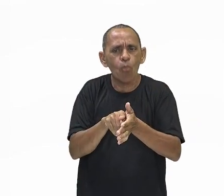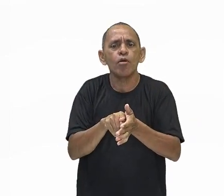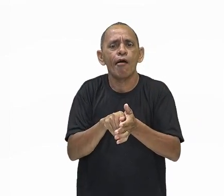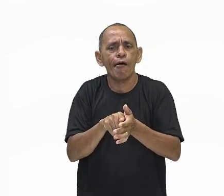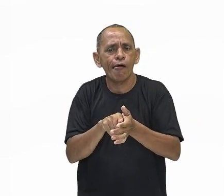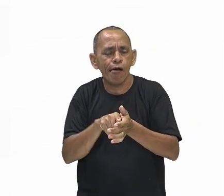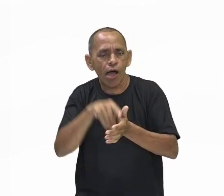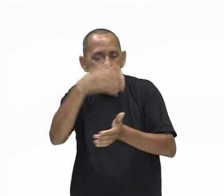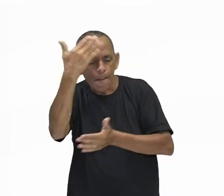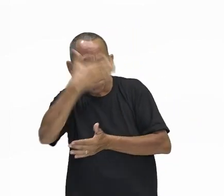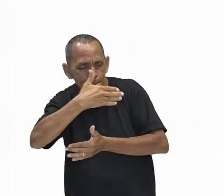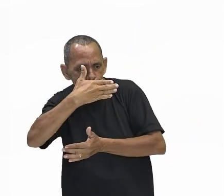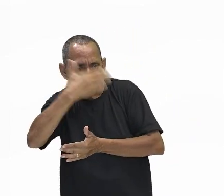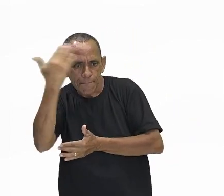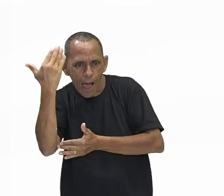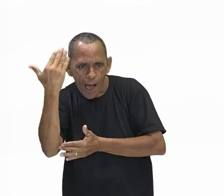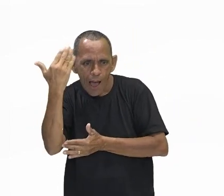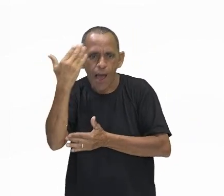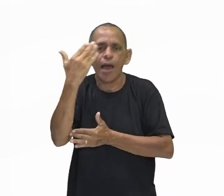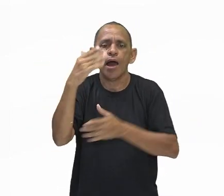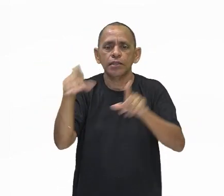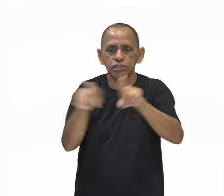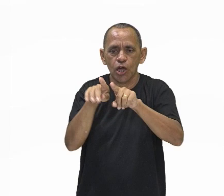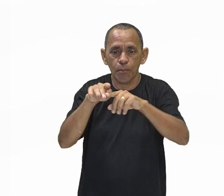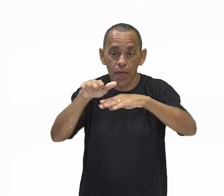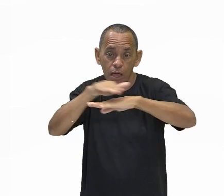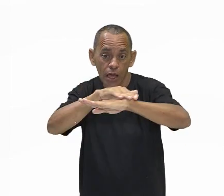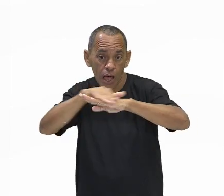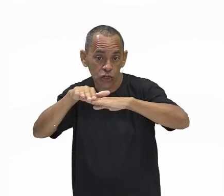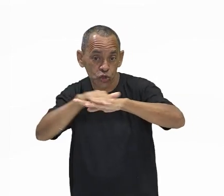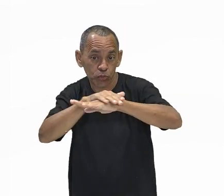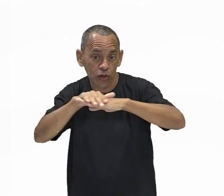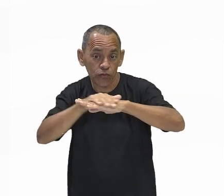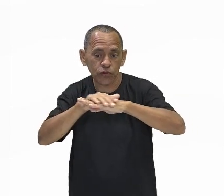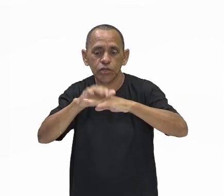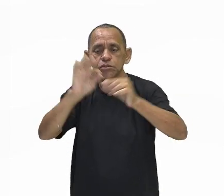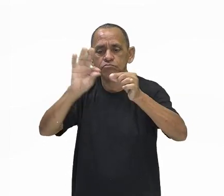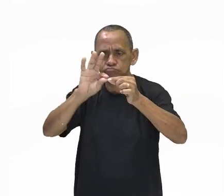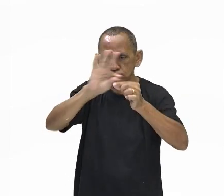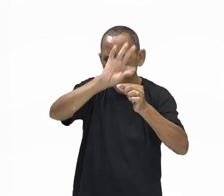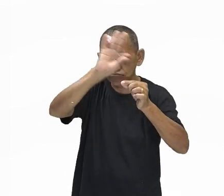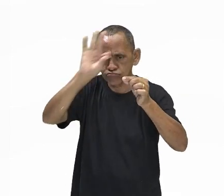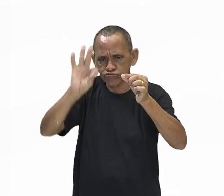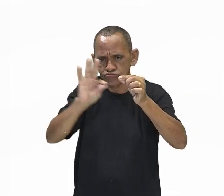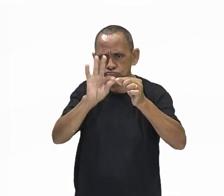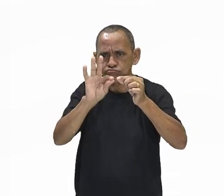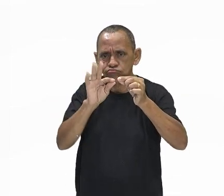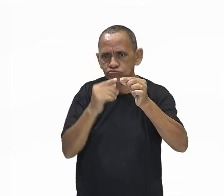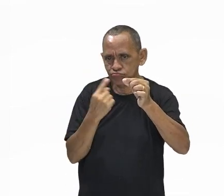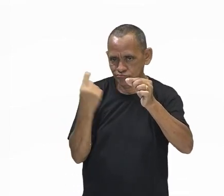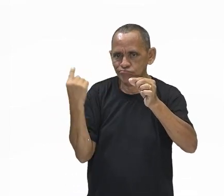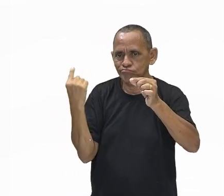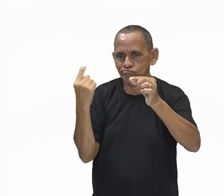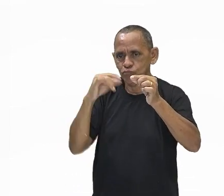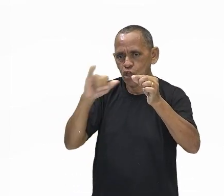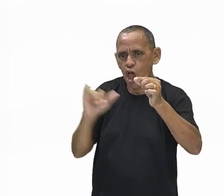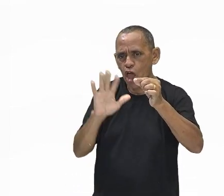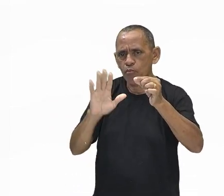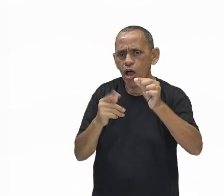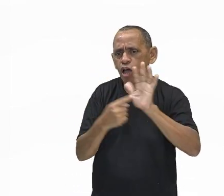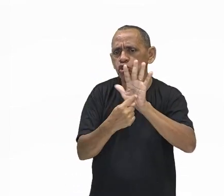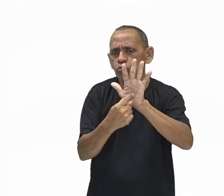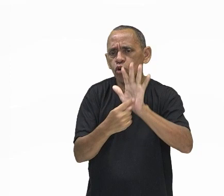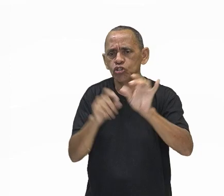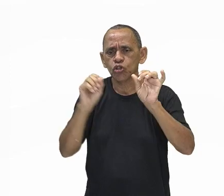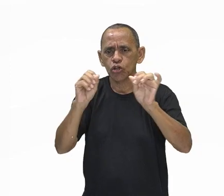a superfície esférica. Veja aí na imagem, nós temos uma lente de uma câmera fotográfica. Essa lente, ela é